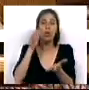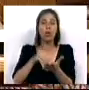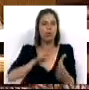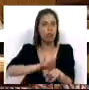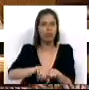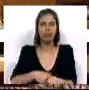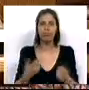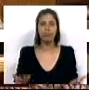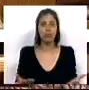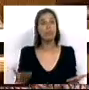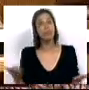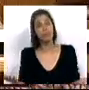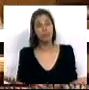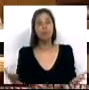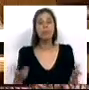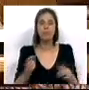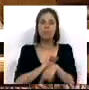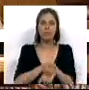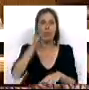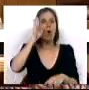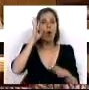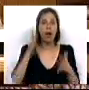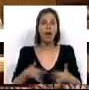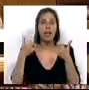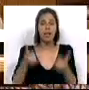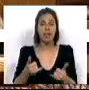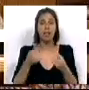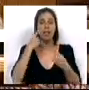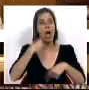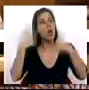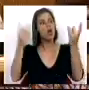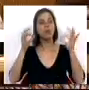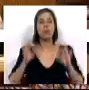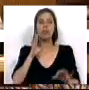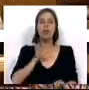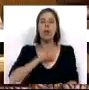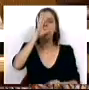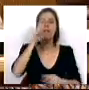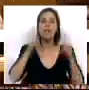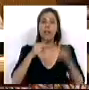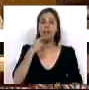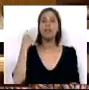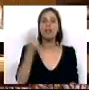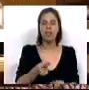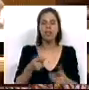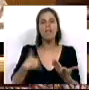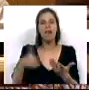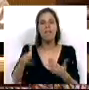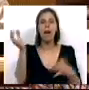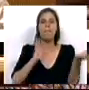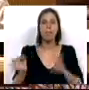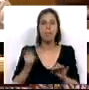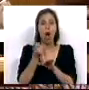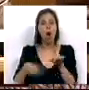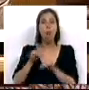resultado desastroso. Por isso, imediatamente a seguir ao anúncio feito pela Sra. Ministra das Finanças de que se preparava